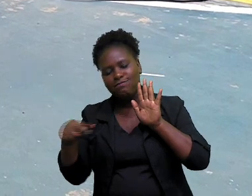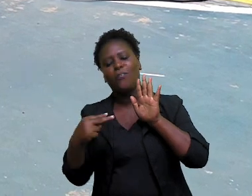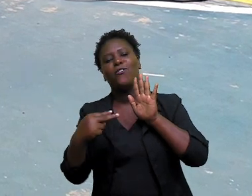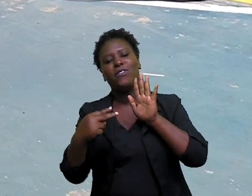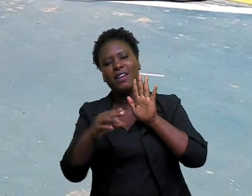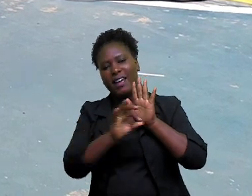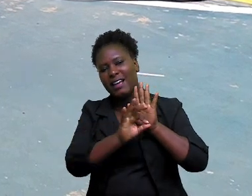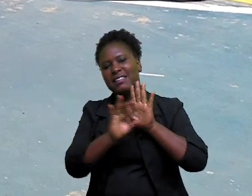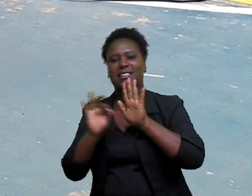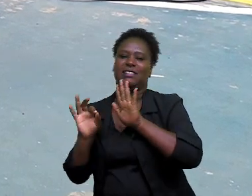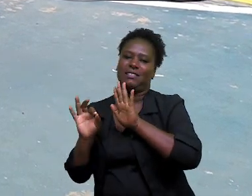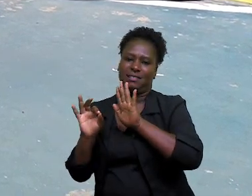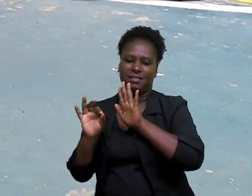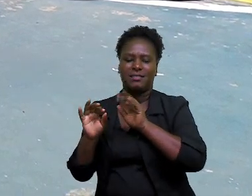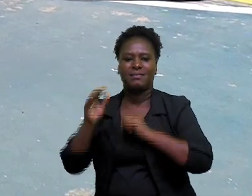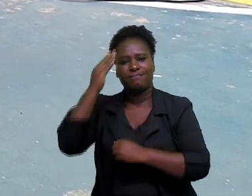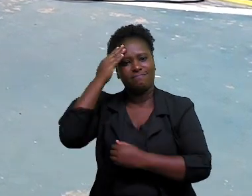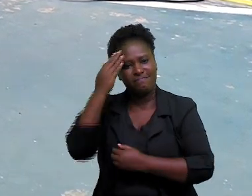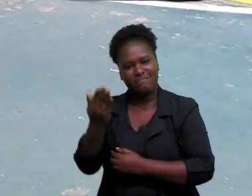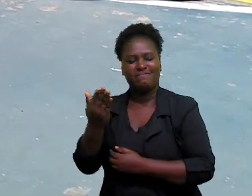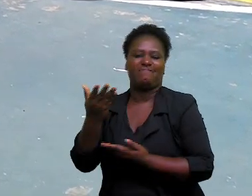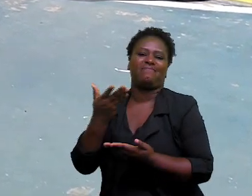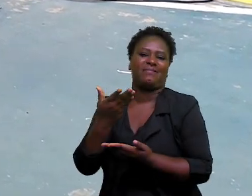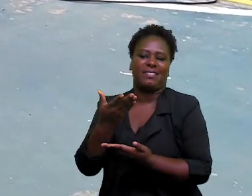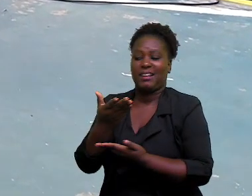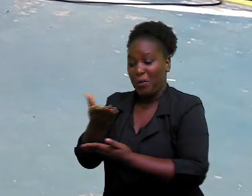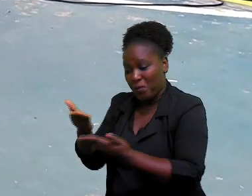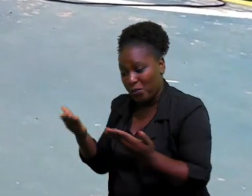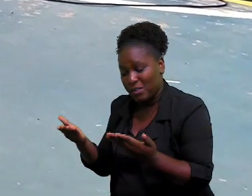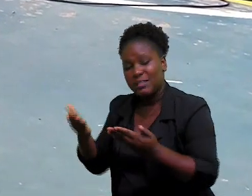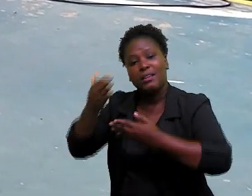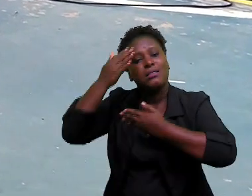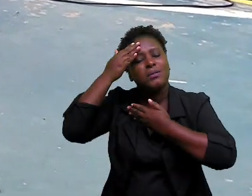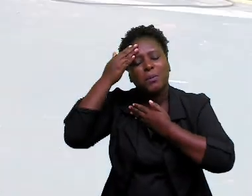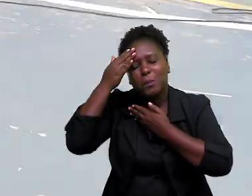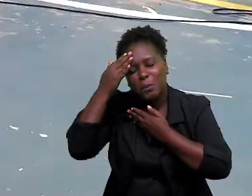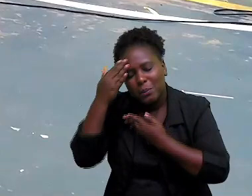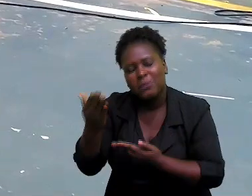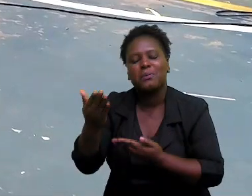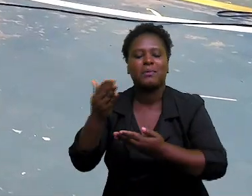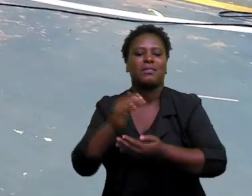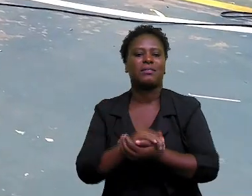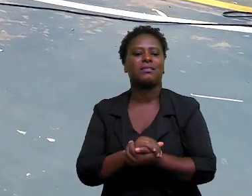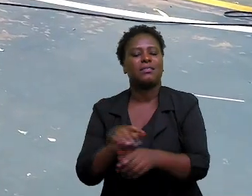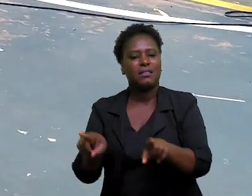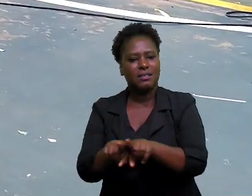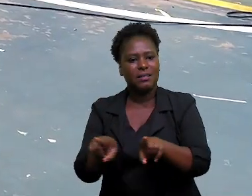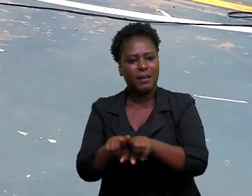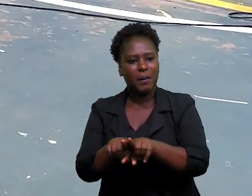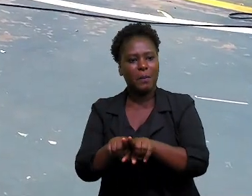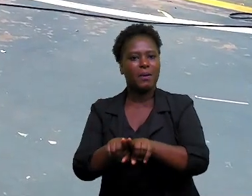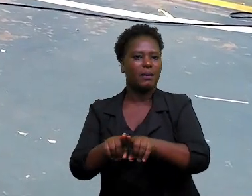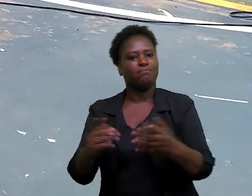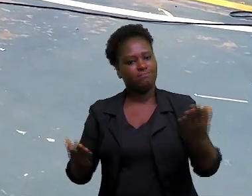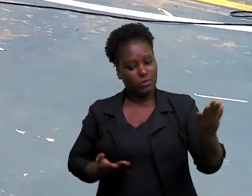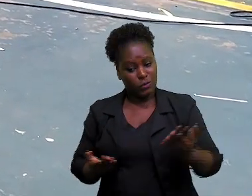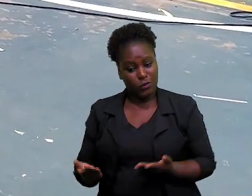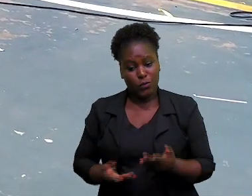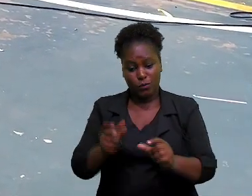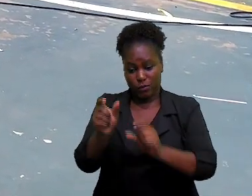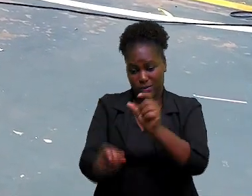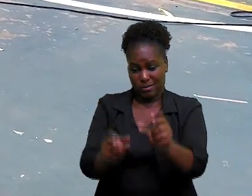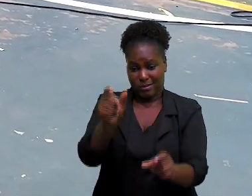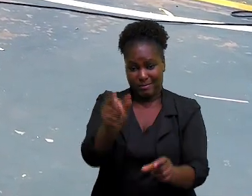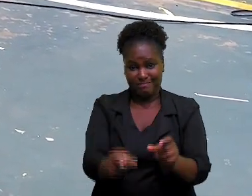nossos adolescentes. A vocês, o nosso muito obrigado. Toda a equipe de funcionários da escola